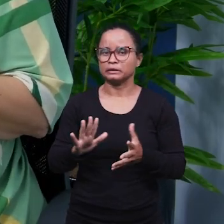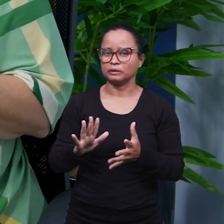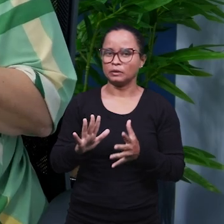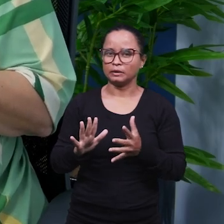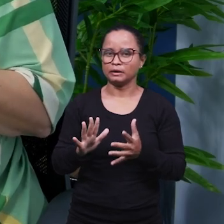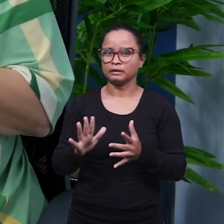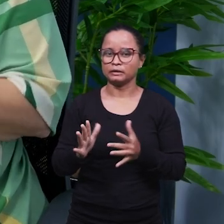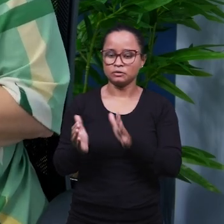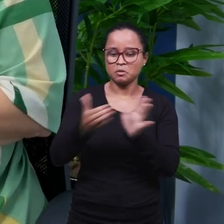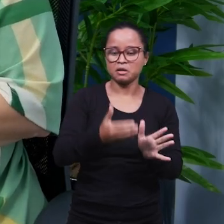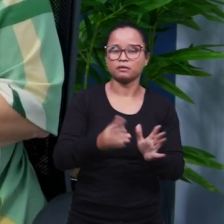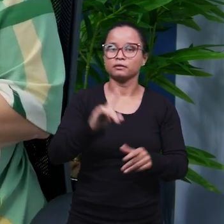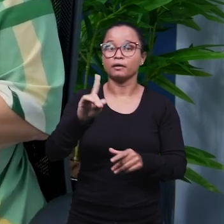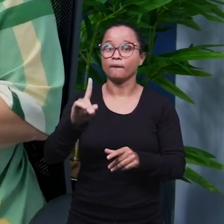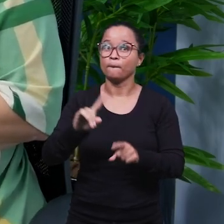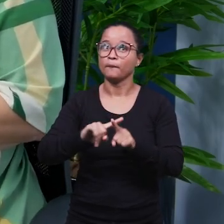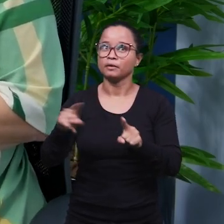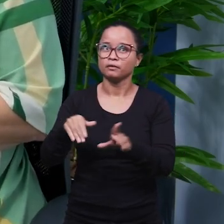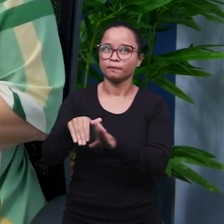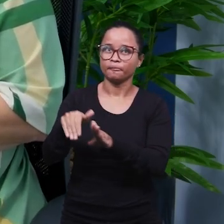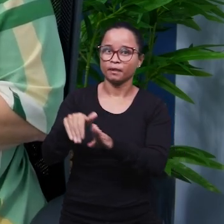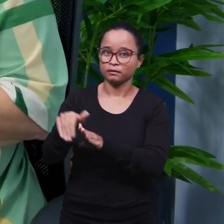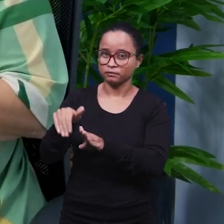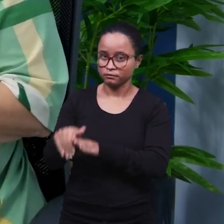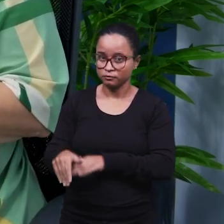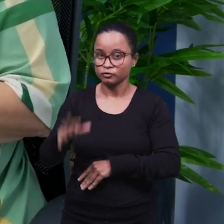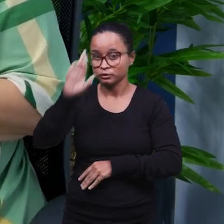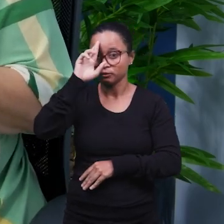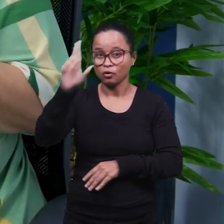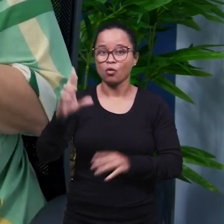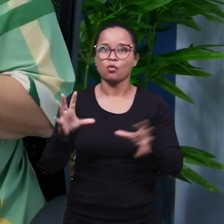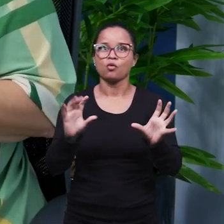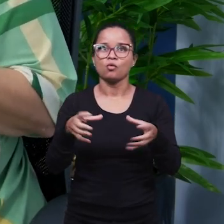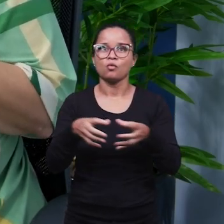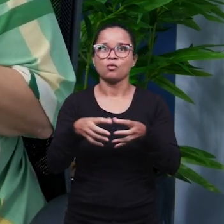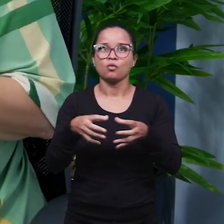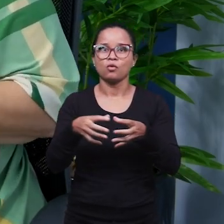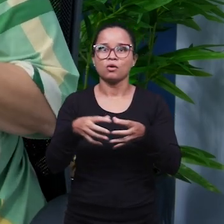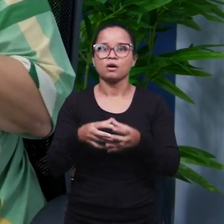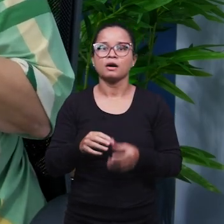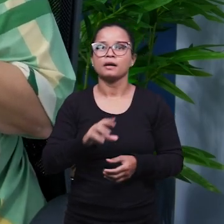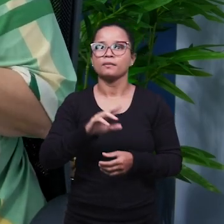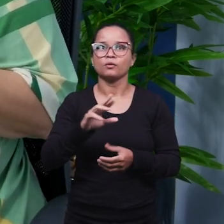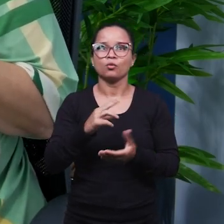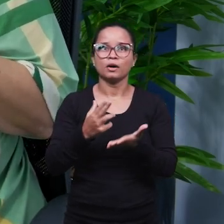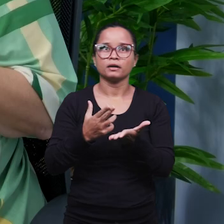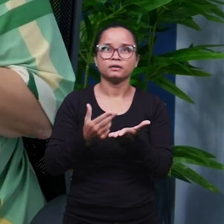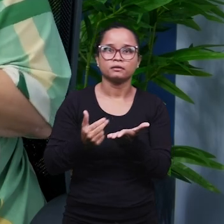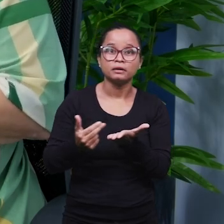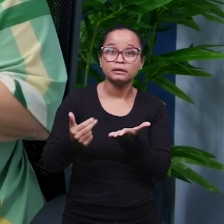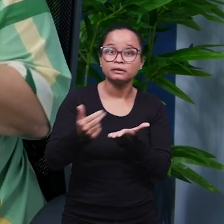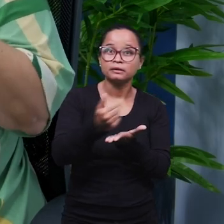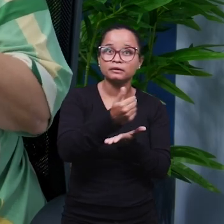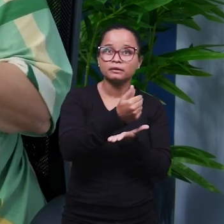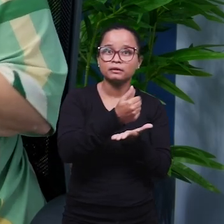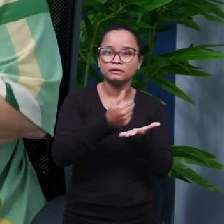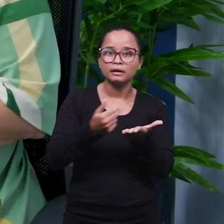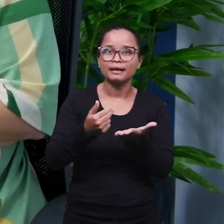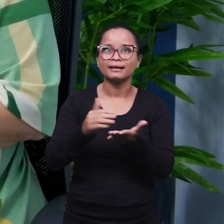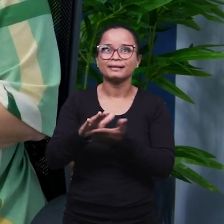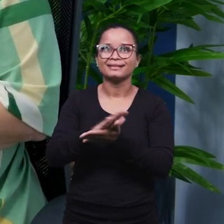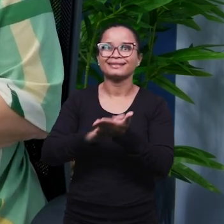do Senhor, desde o início desse trabalho com as classes, é que não se desenha nada relacionado